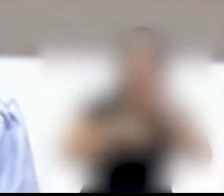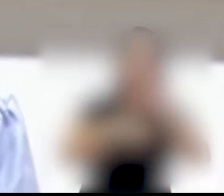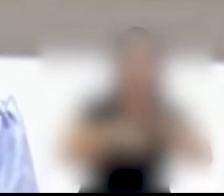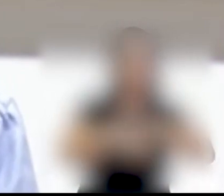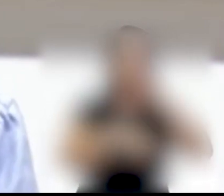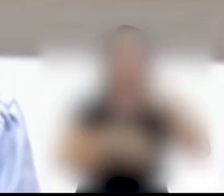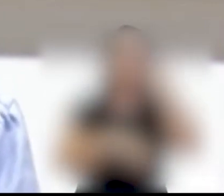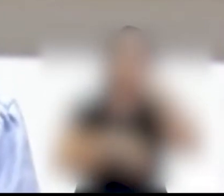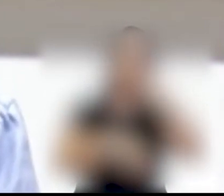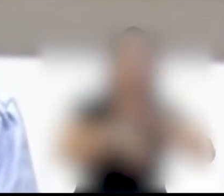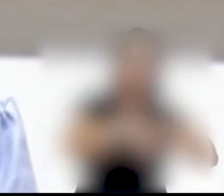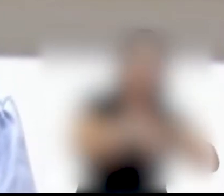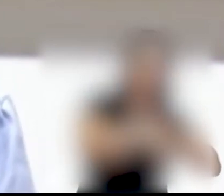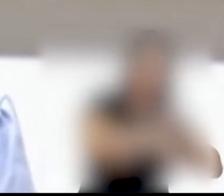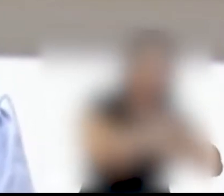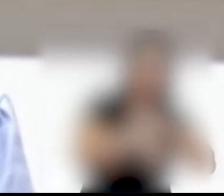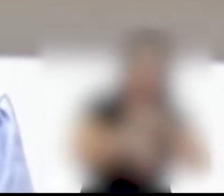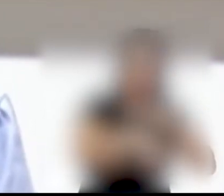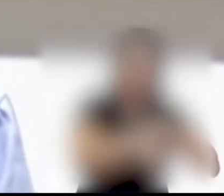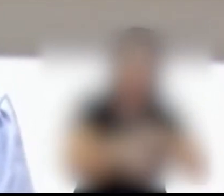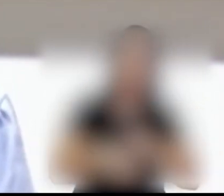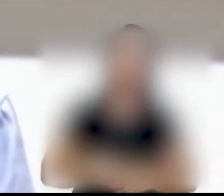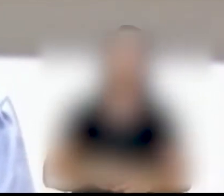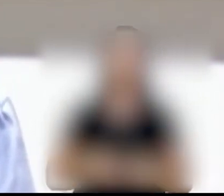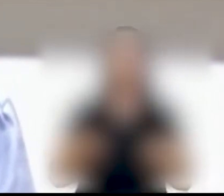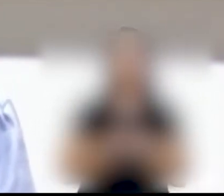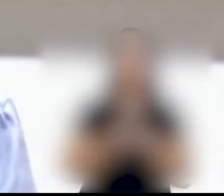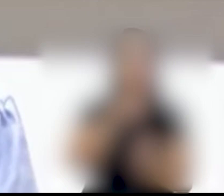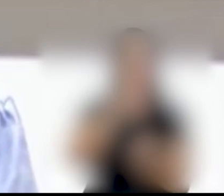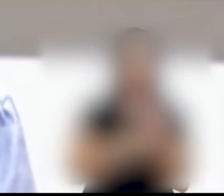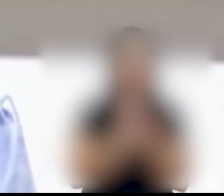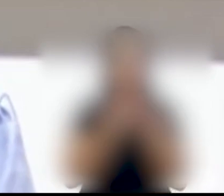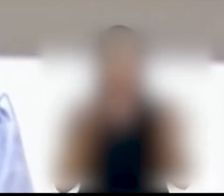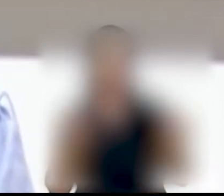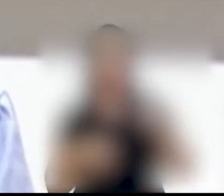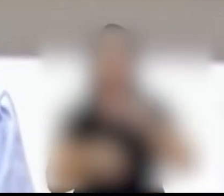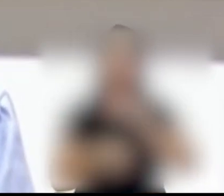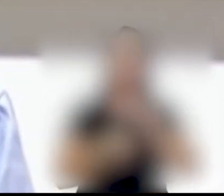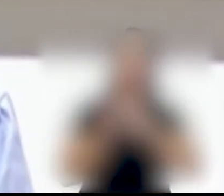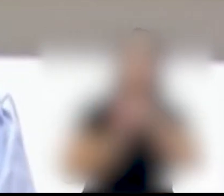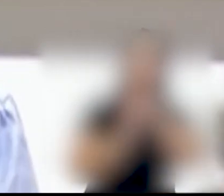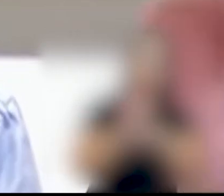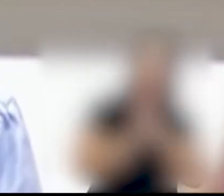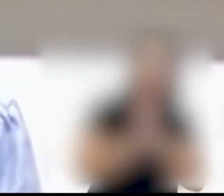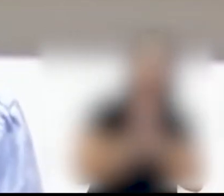queremos criar um núcleo de apoio de projetos de pesquisa, extensão e captação de